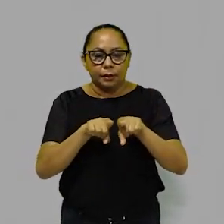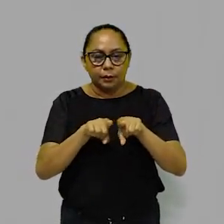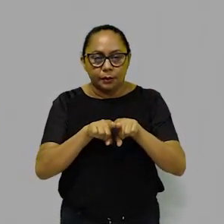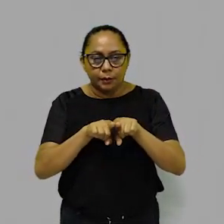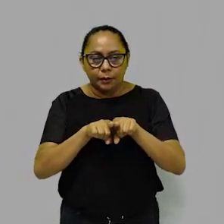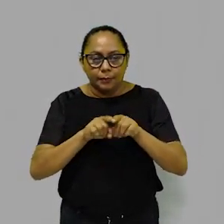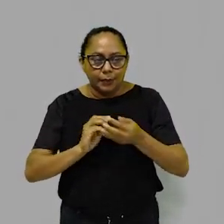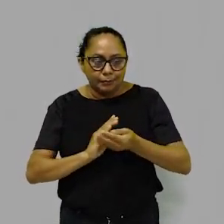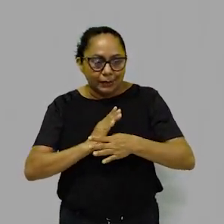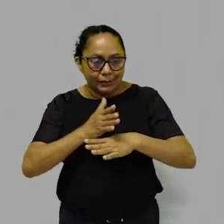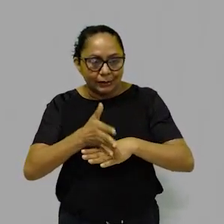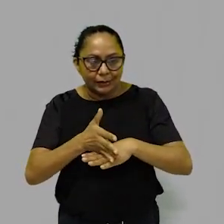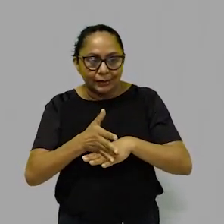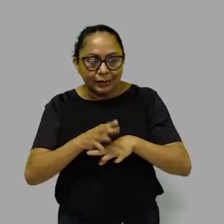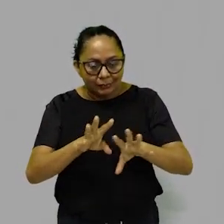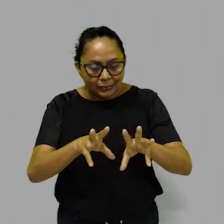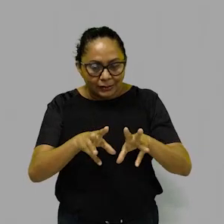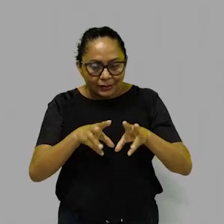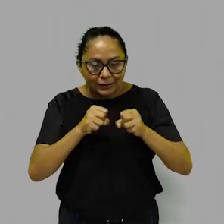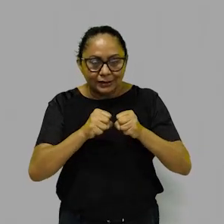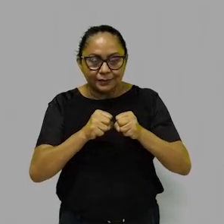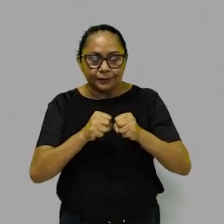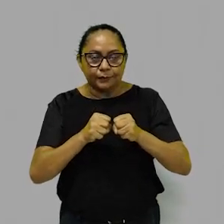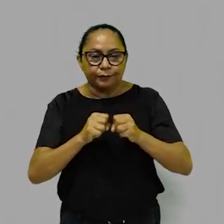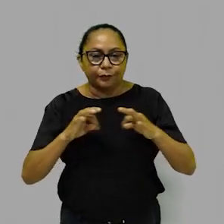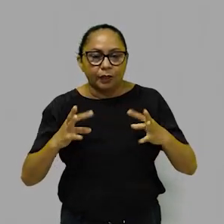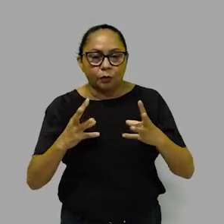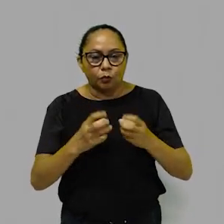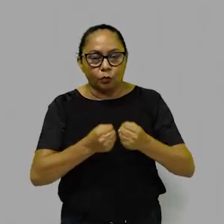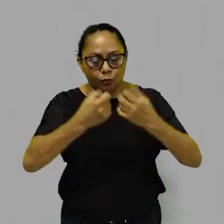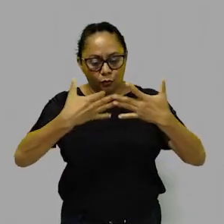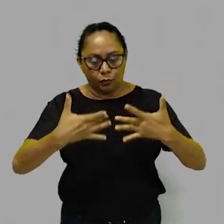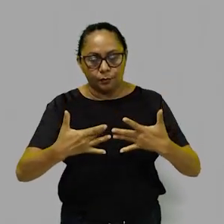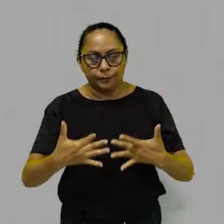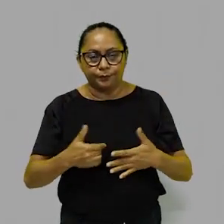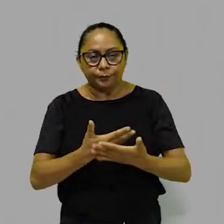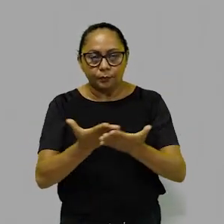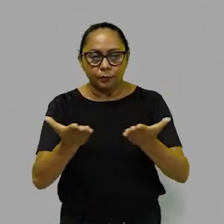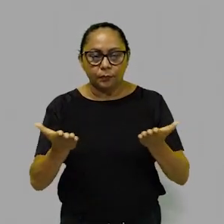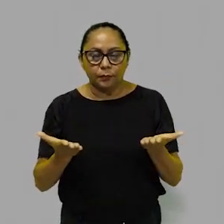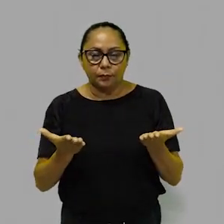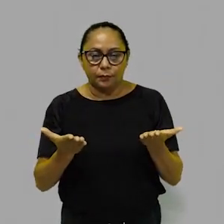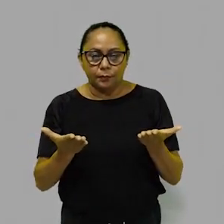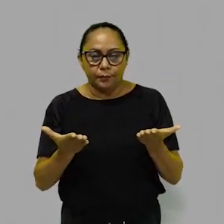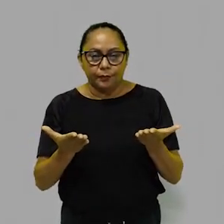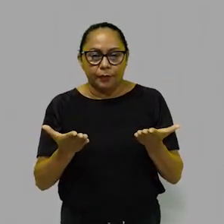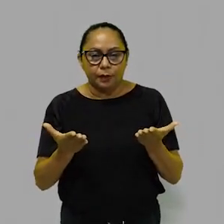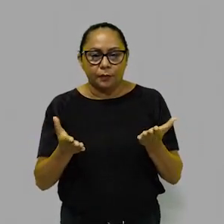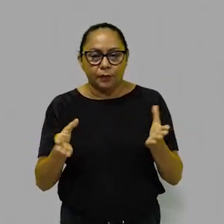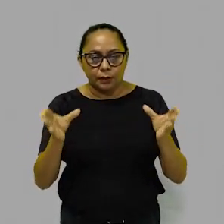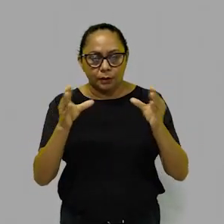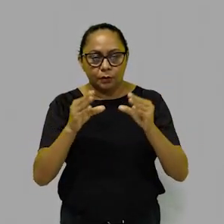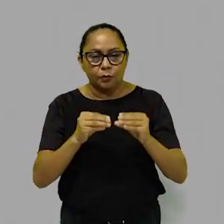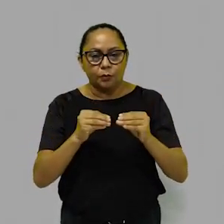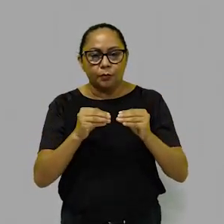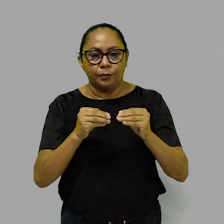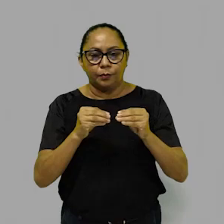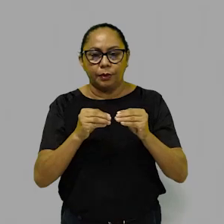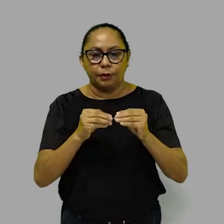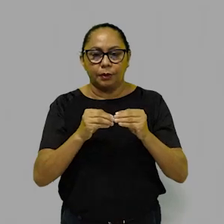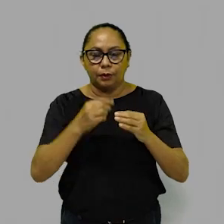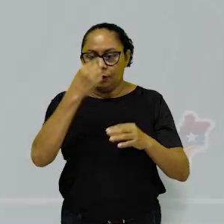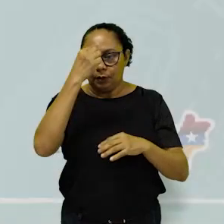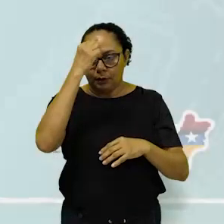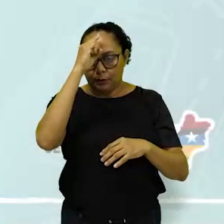atacar invasores. Então, tudo isso que eu acabei de mencionar para vocês, né, vai se resumir nas figuras que eu mostrei para